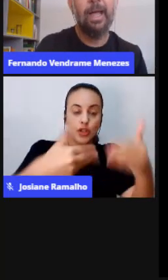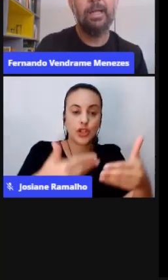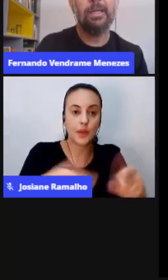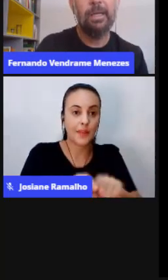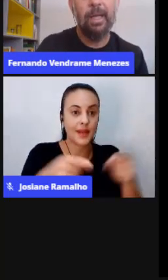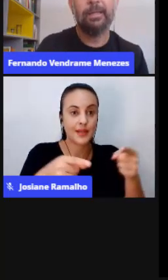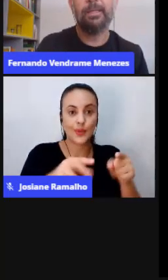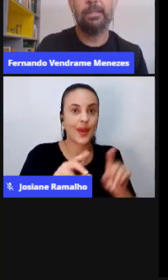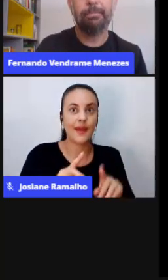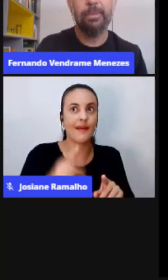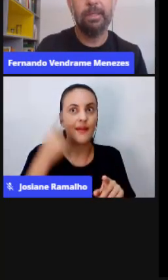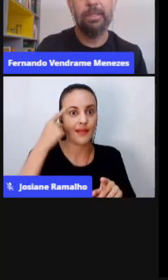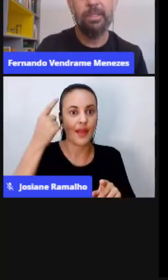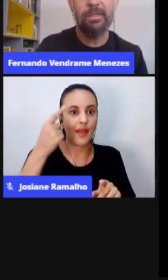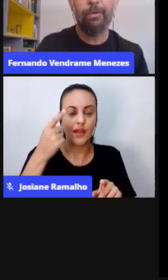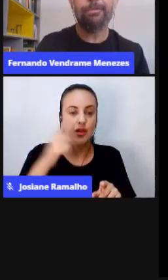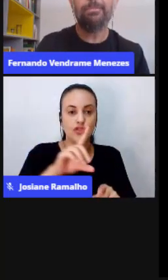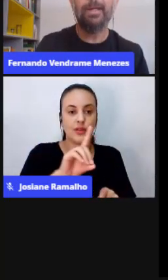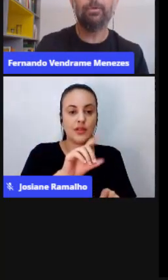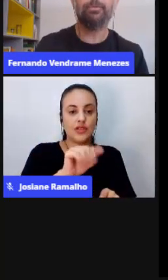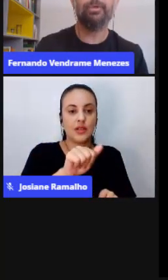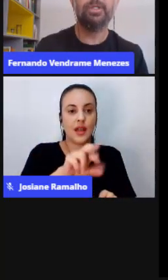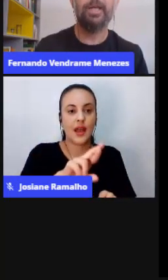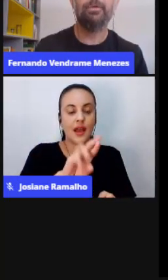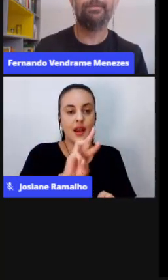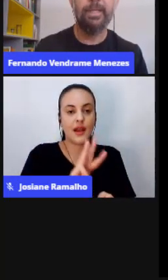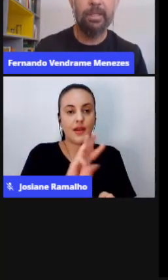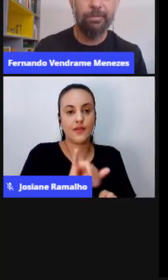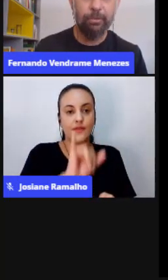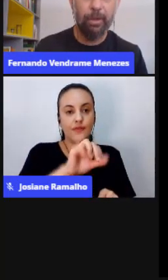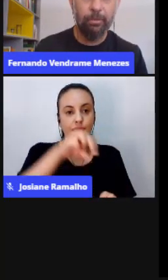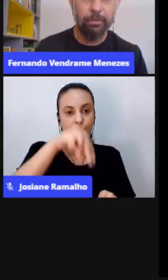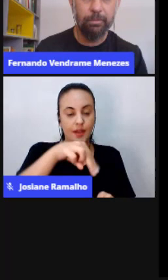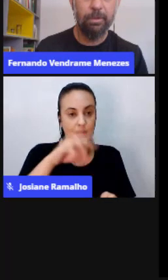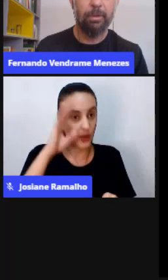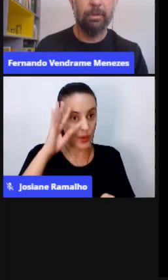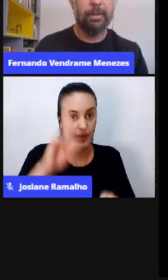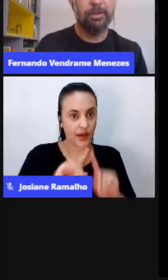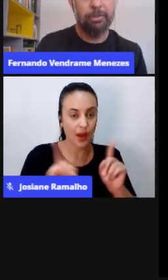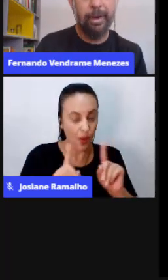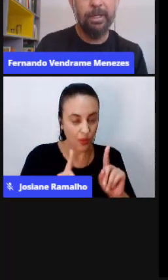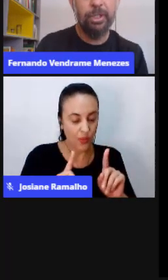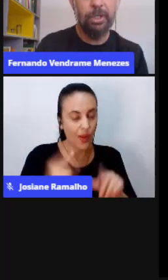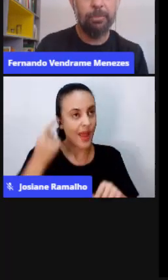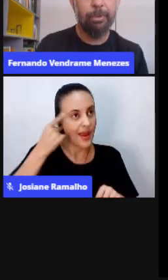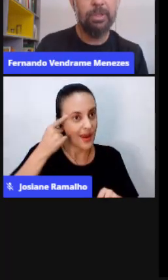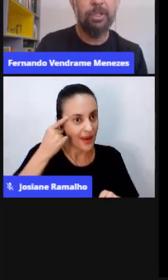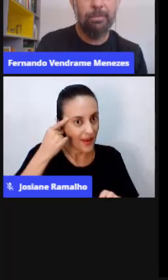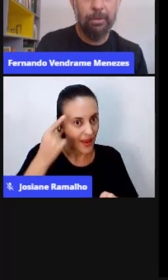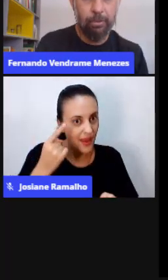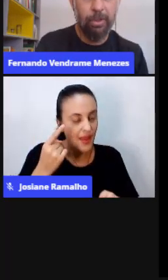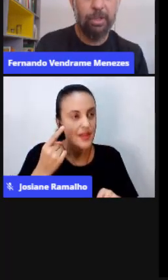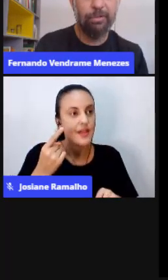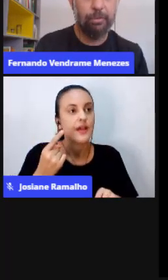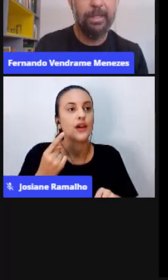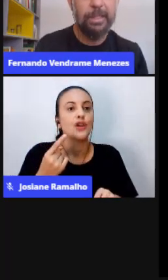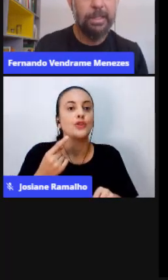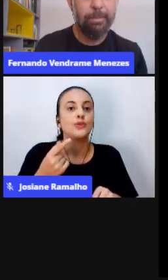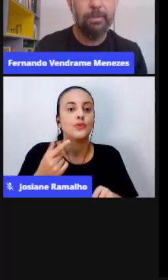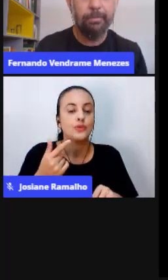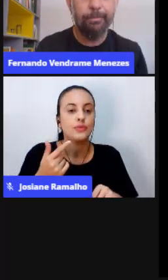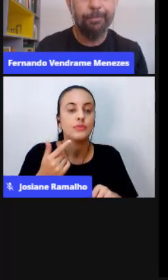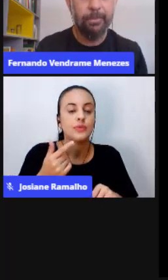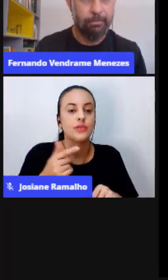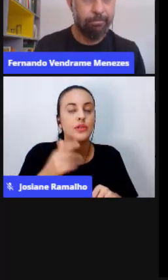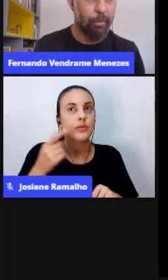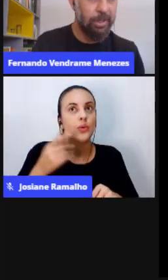a ideia aqui é desse desenvolvimento do processo reflexivo do aluno, né, de partir de procedimentos cognitivos mais